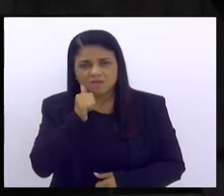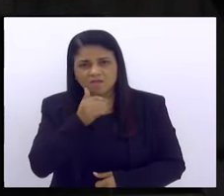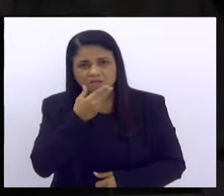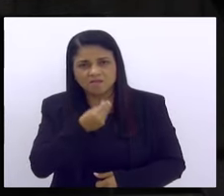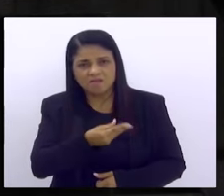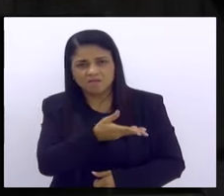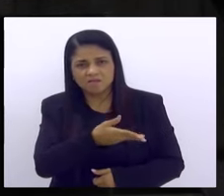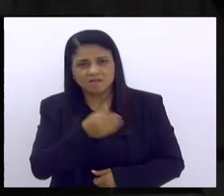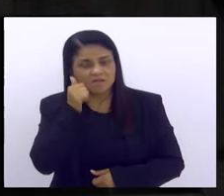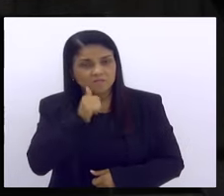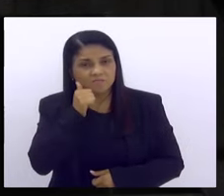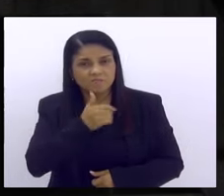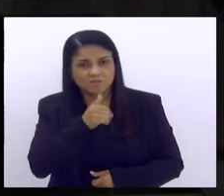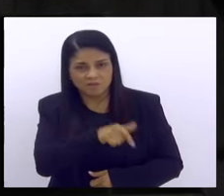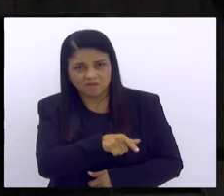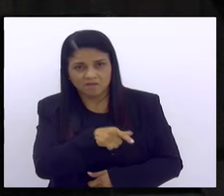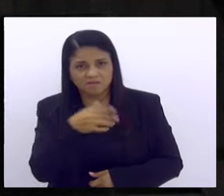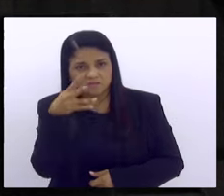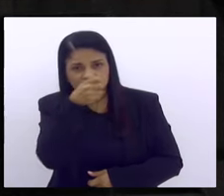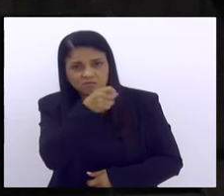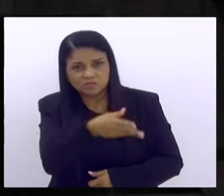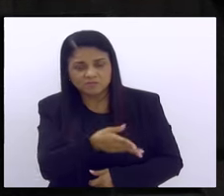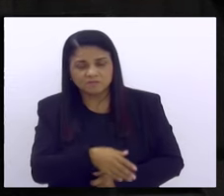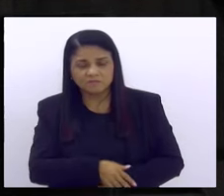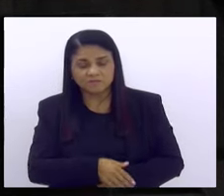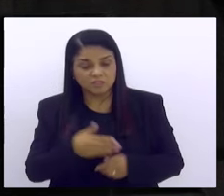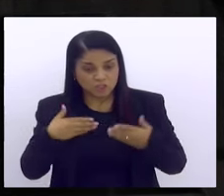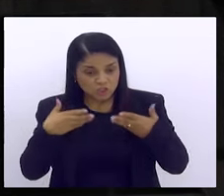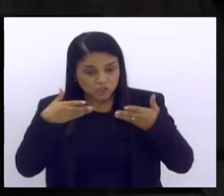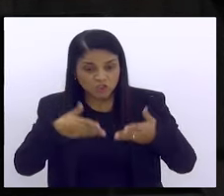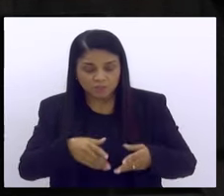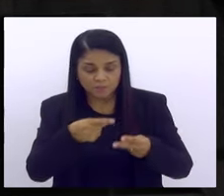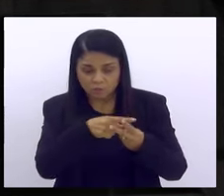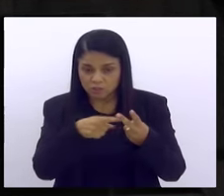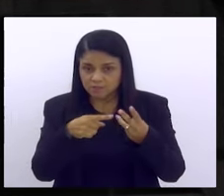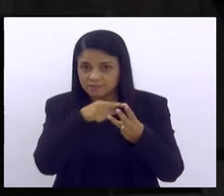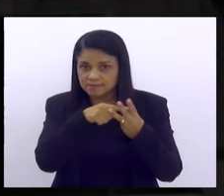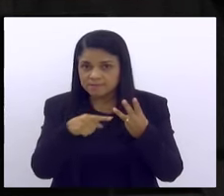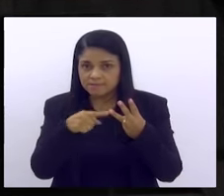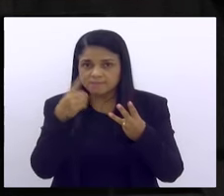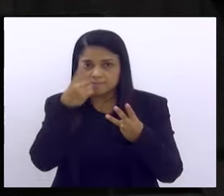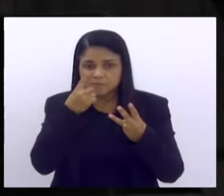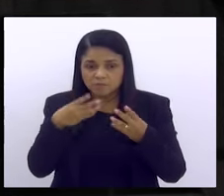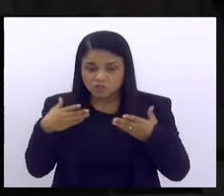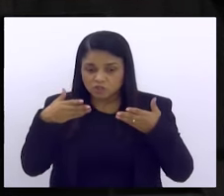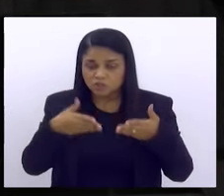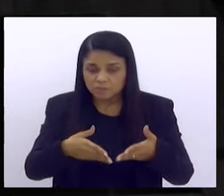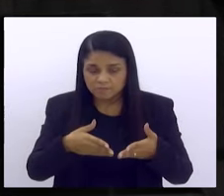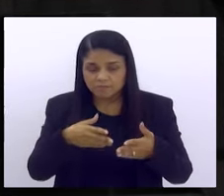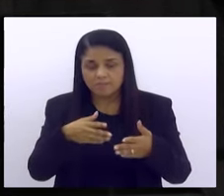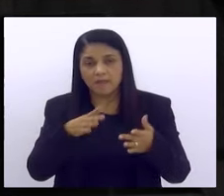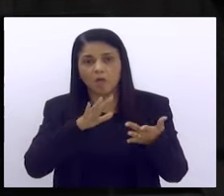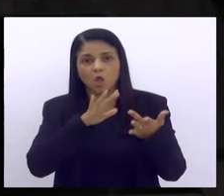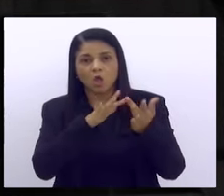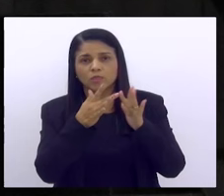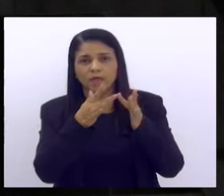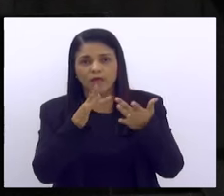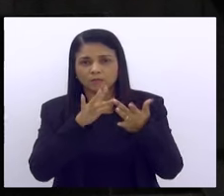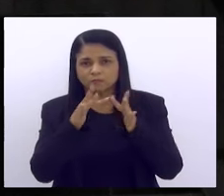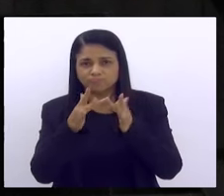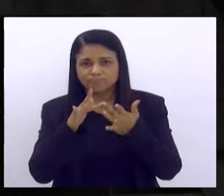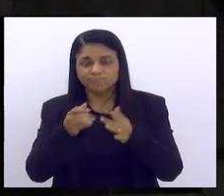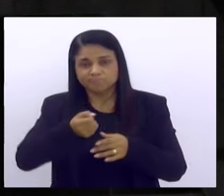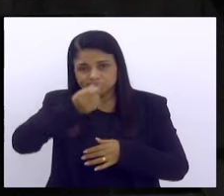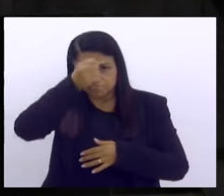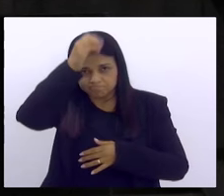E graças à nossa chegada naquele lugar, nós pudemos contactar com os